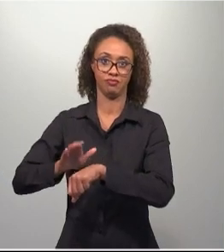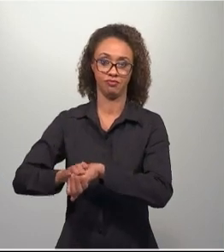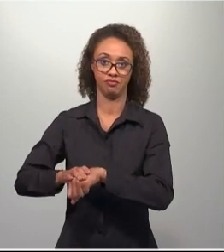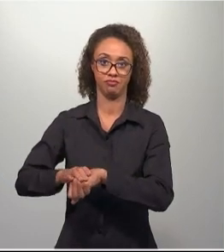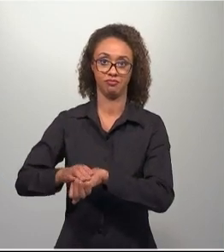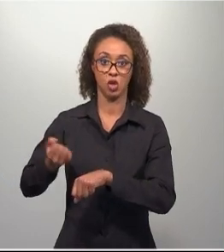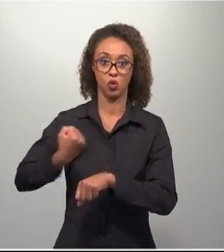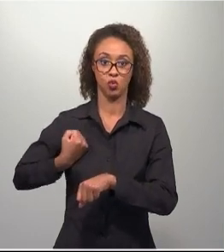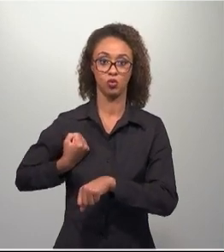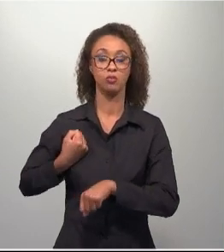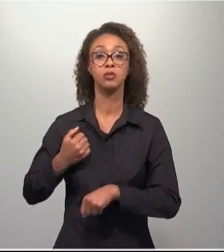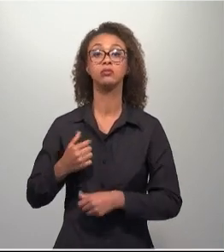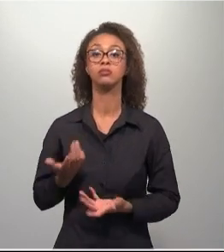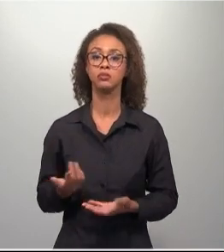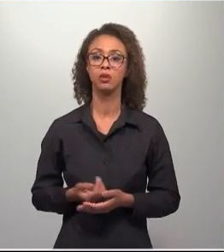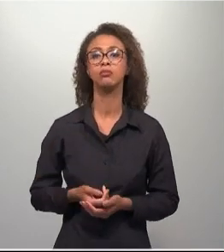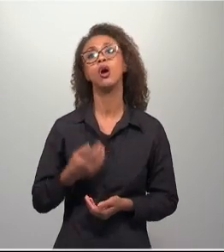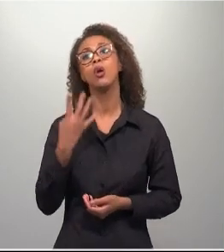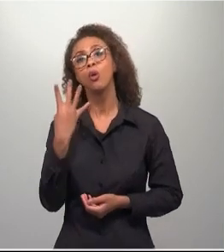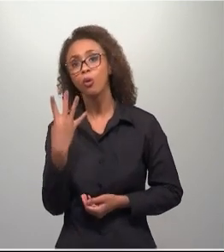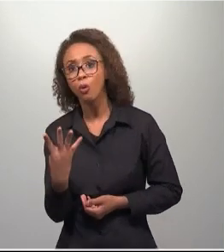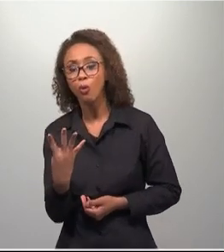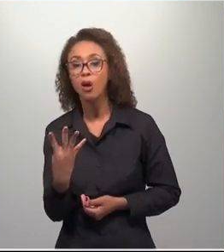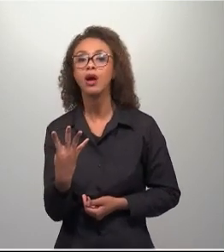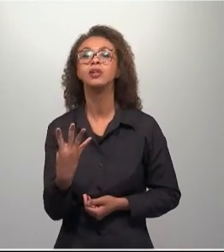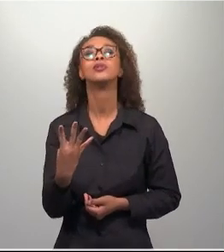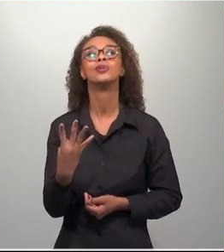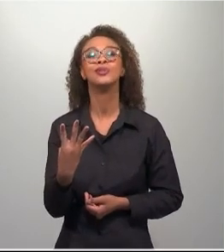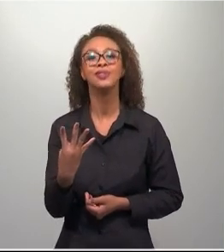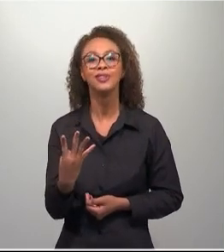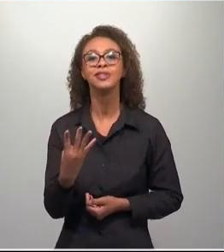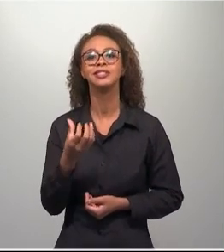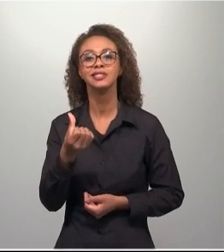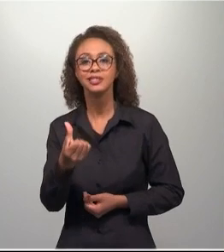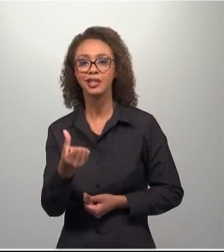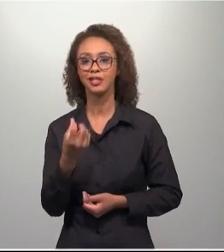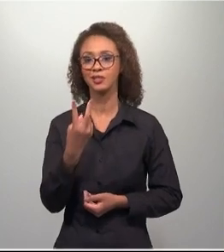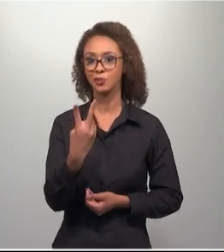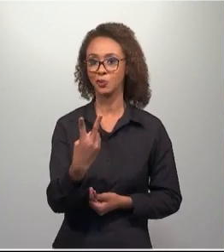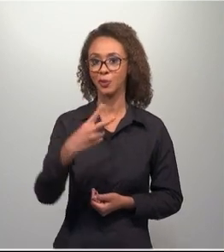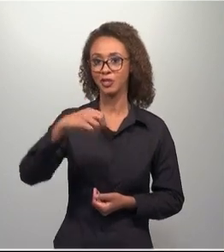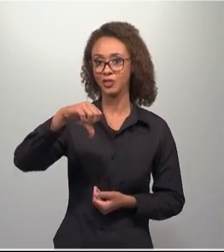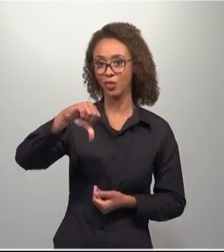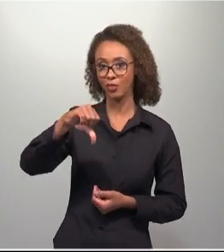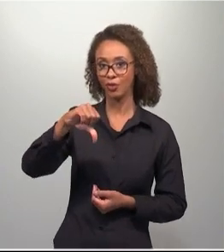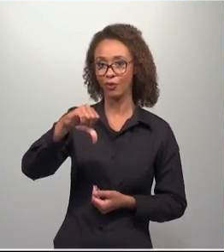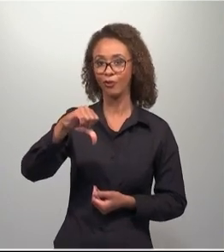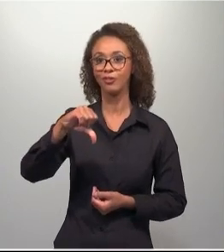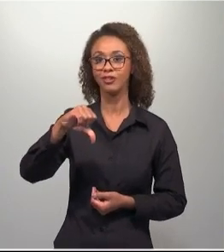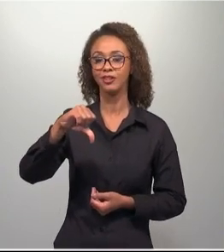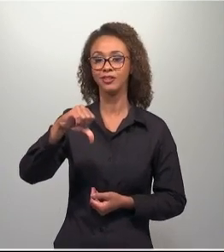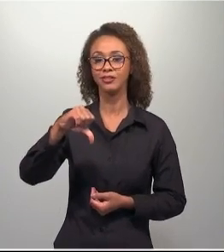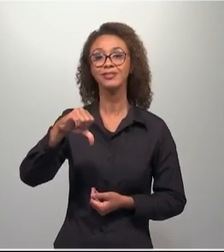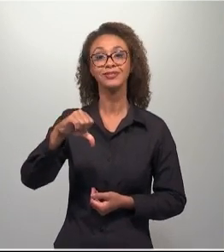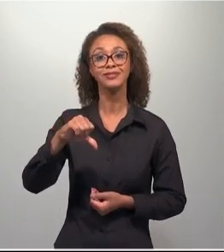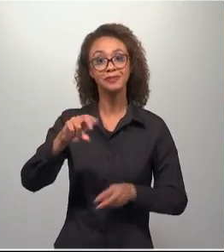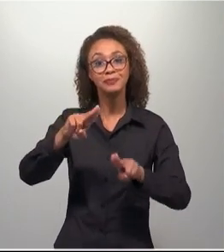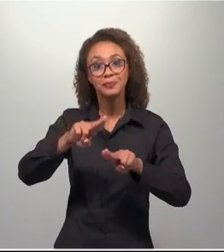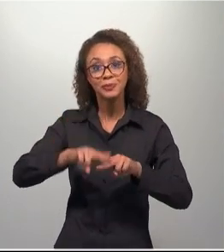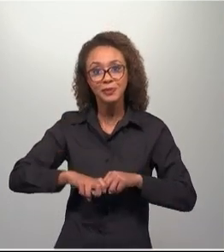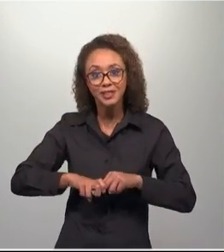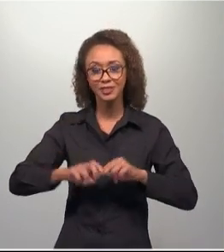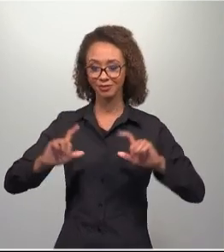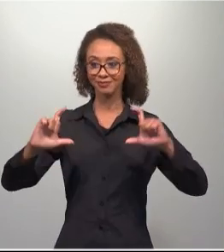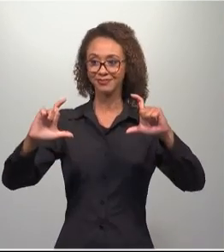isso então me dá lá quatro milhares seis centenas duas dezenas e nove unidades